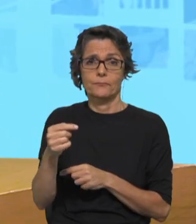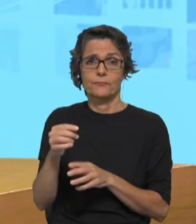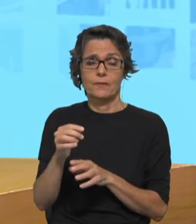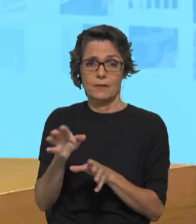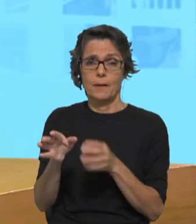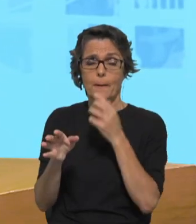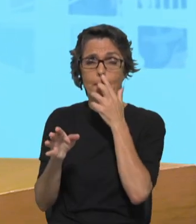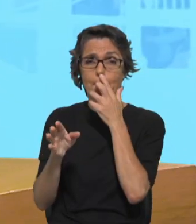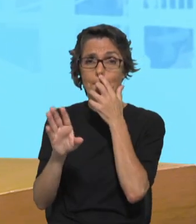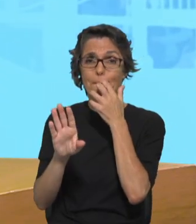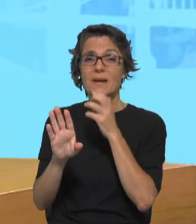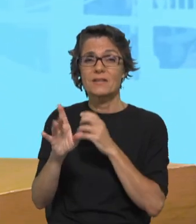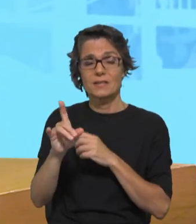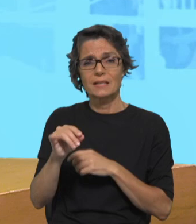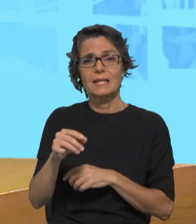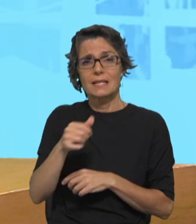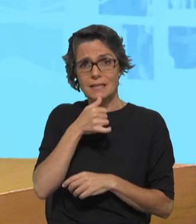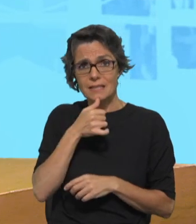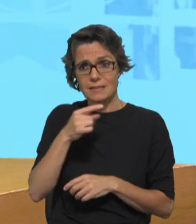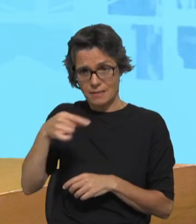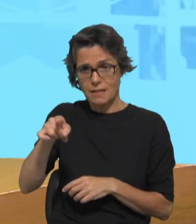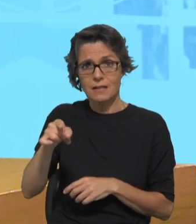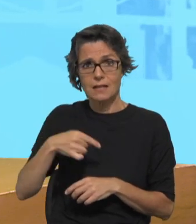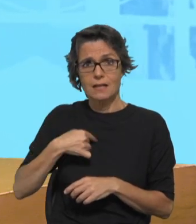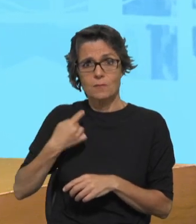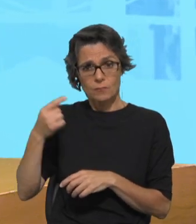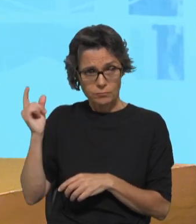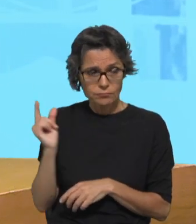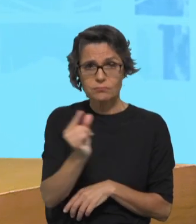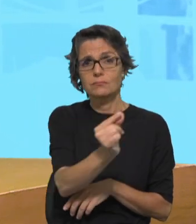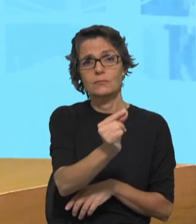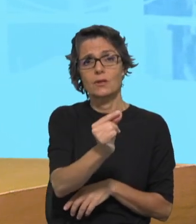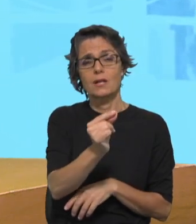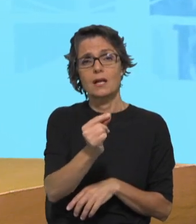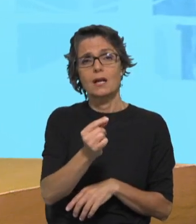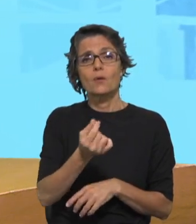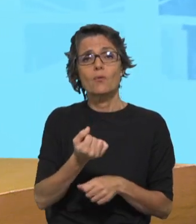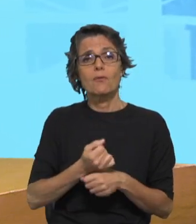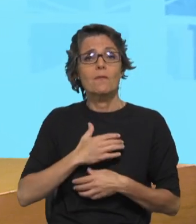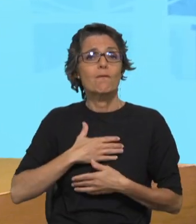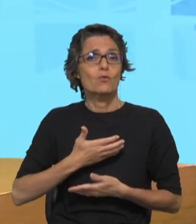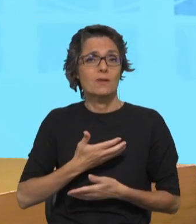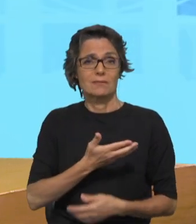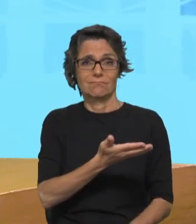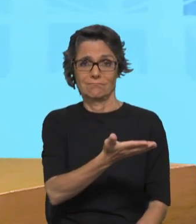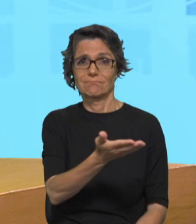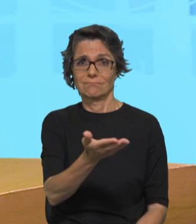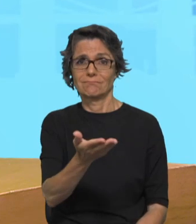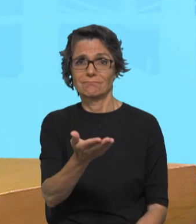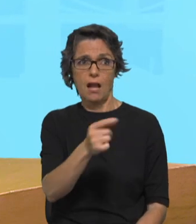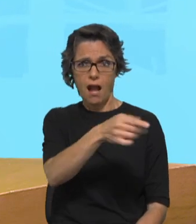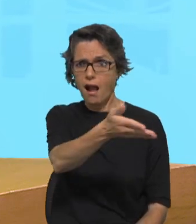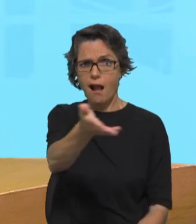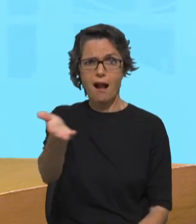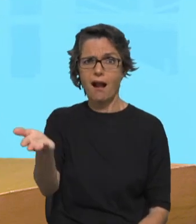falar, mas que partem mesmo em missão e fazem voluntariado missionário. E, portanto, uns